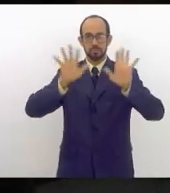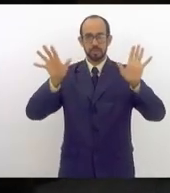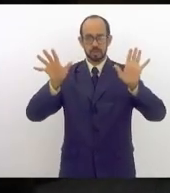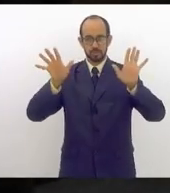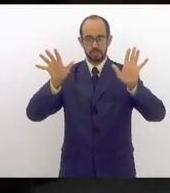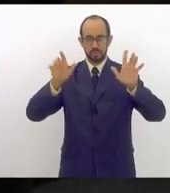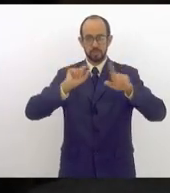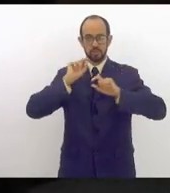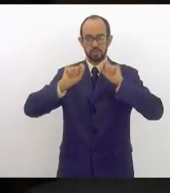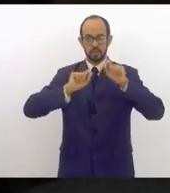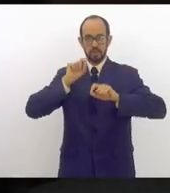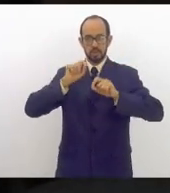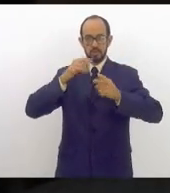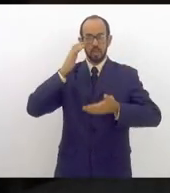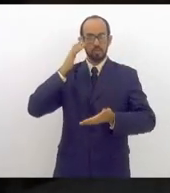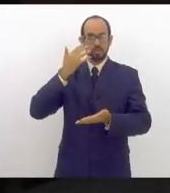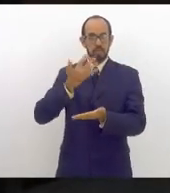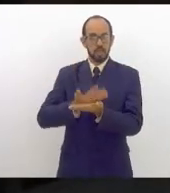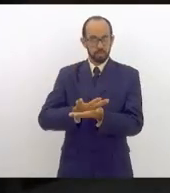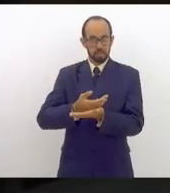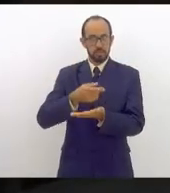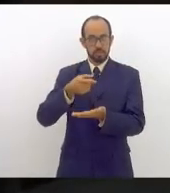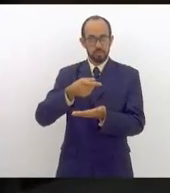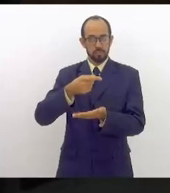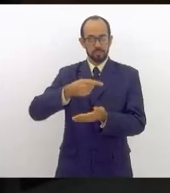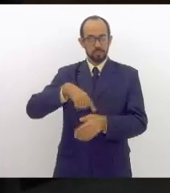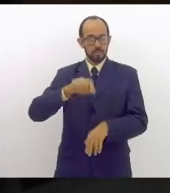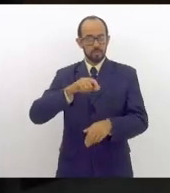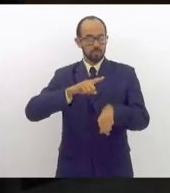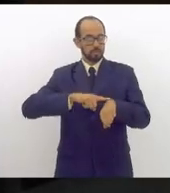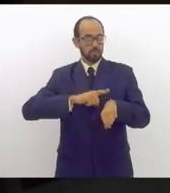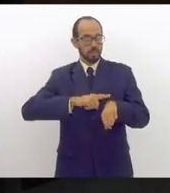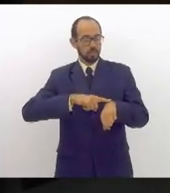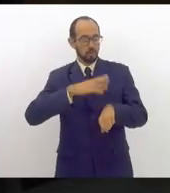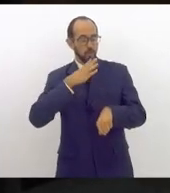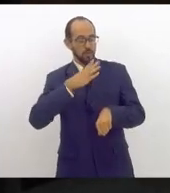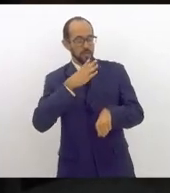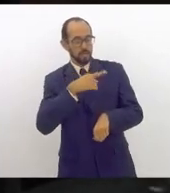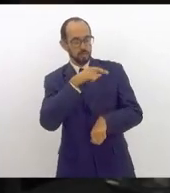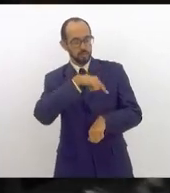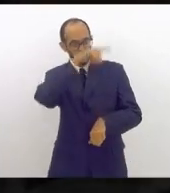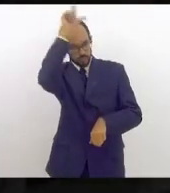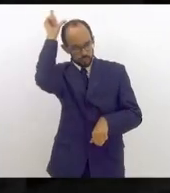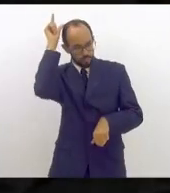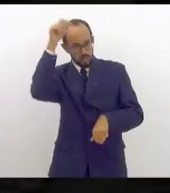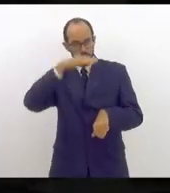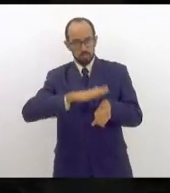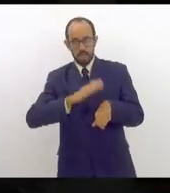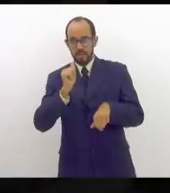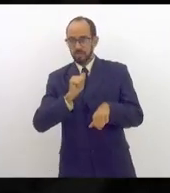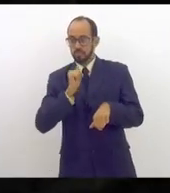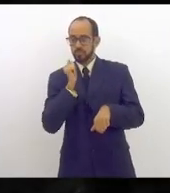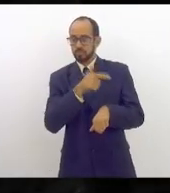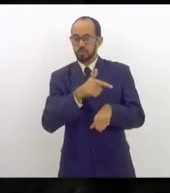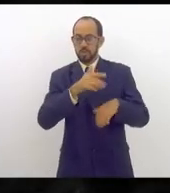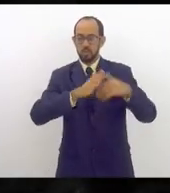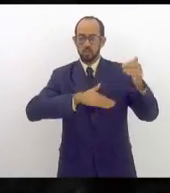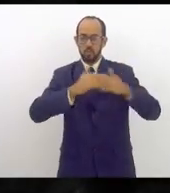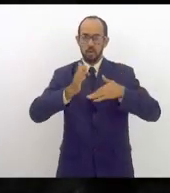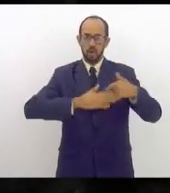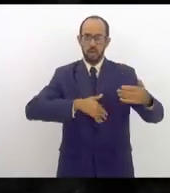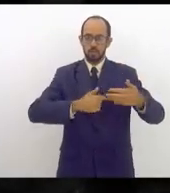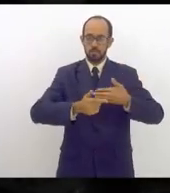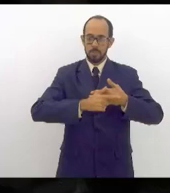tenho certeza, pelo tempo que eu conheço do deputado Luiz Paulo, muito mais que qualquer papel, alguma coisa,